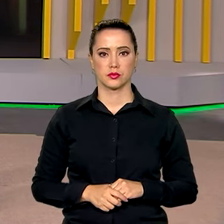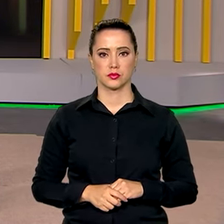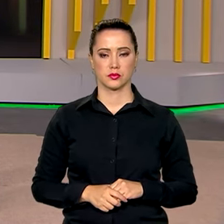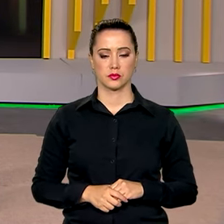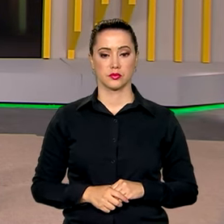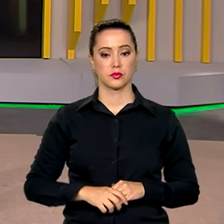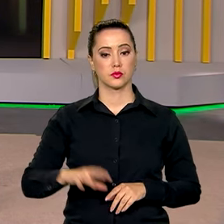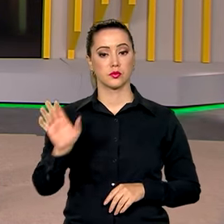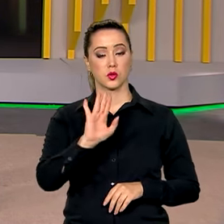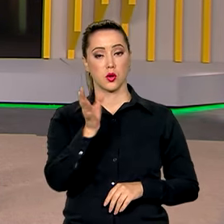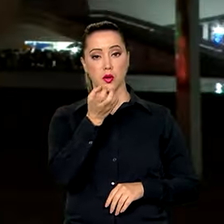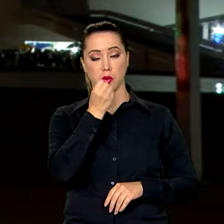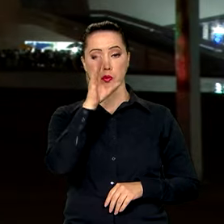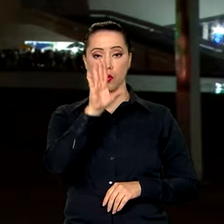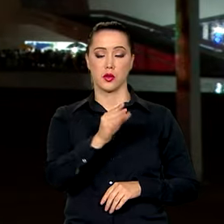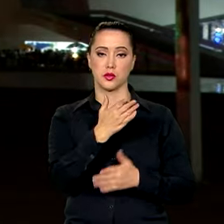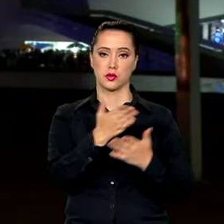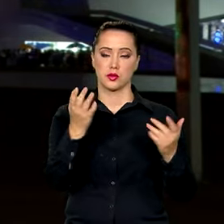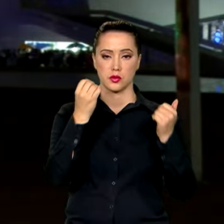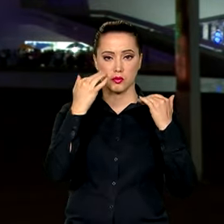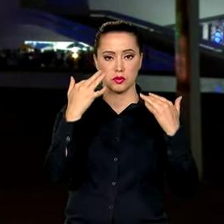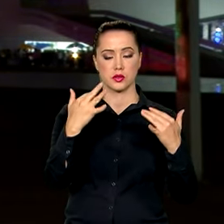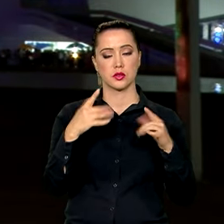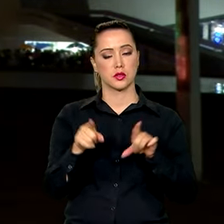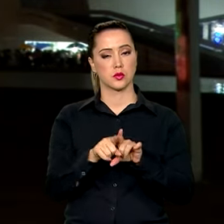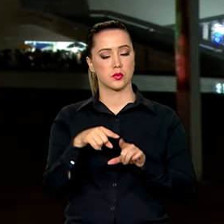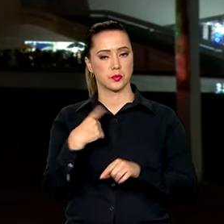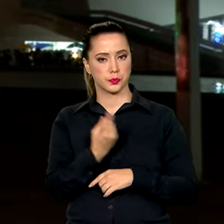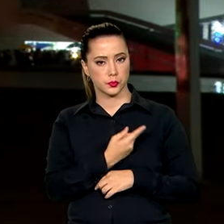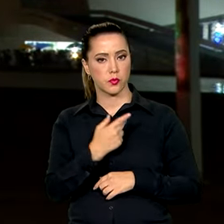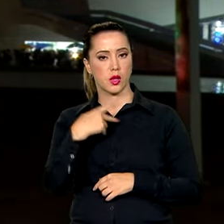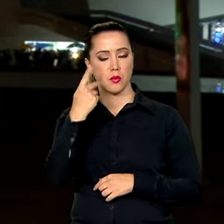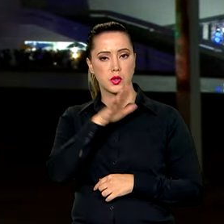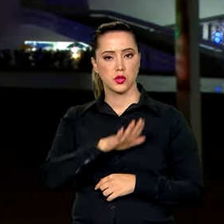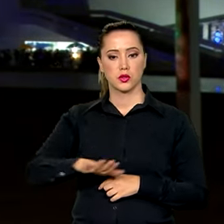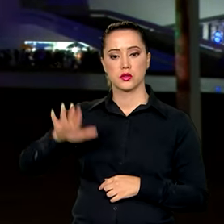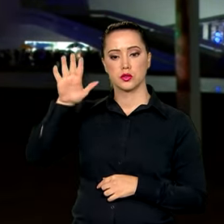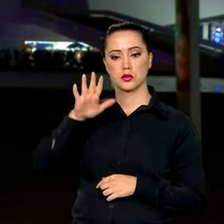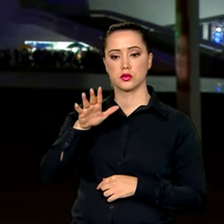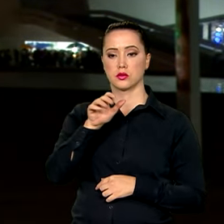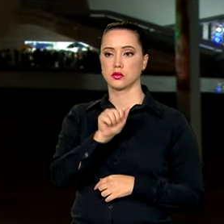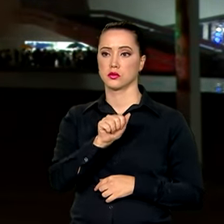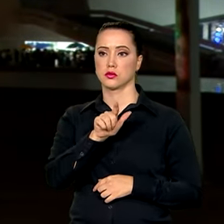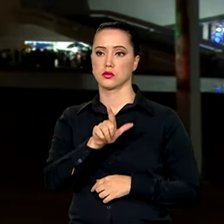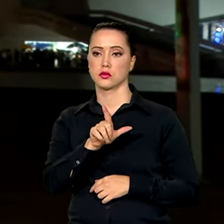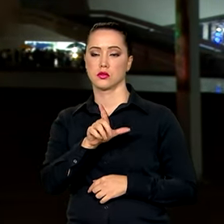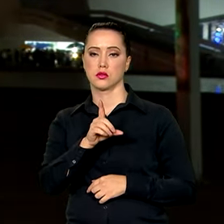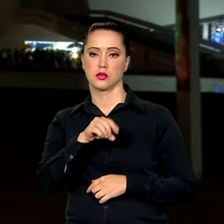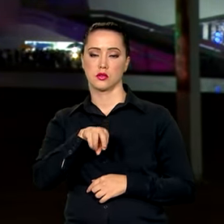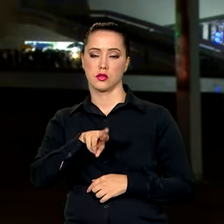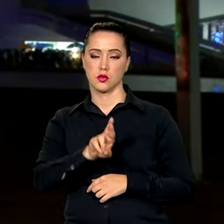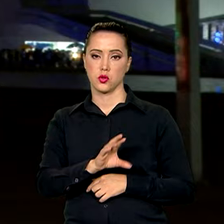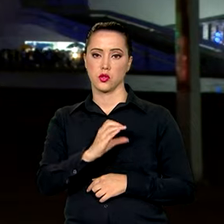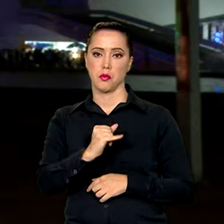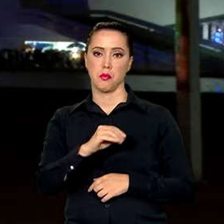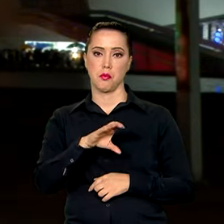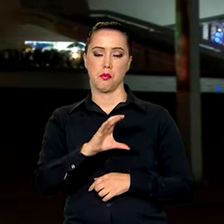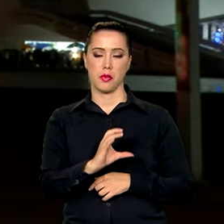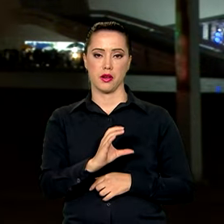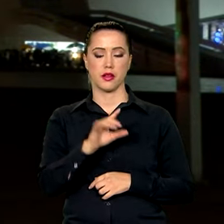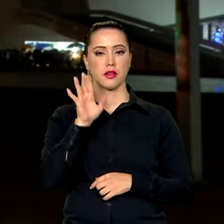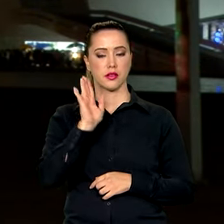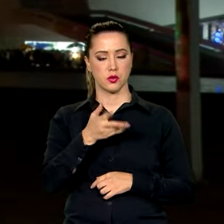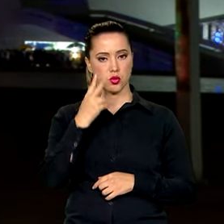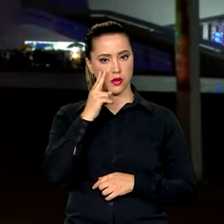Boa noite, Carol, Roberto e a você que nos assiste. A política nacional Aldir Blanc do fomento à cultura já